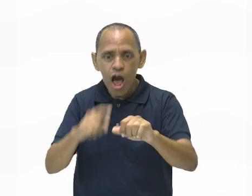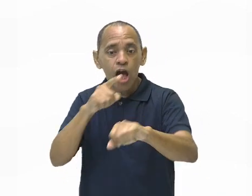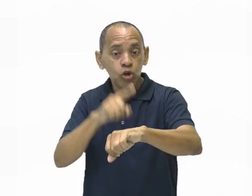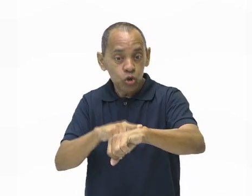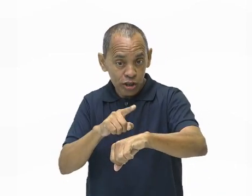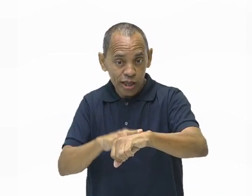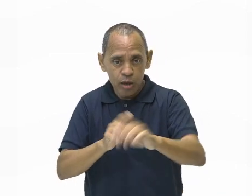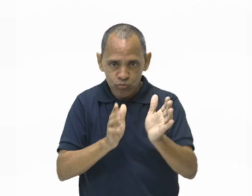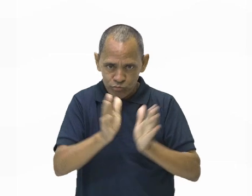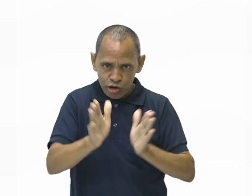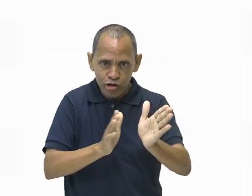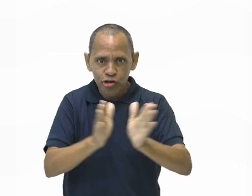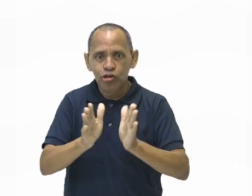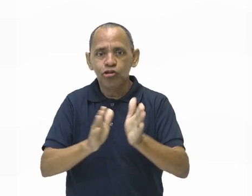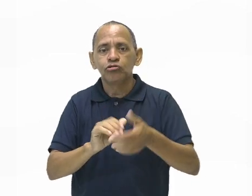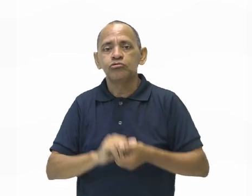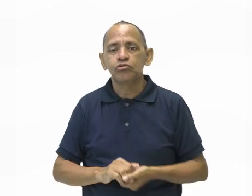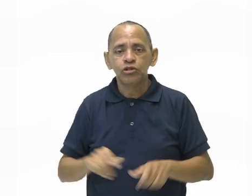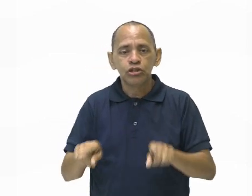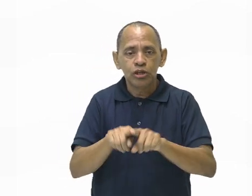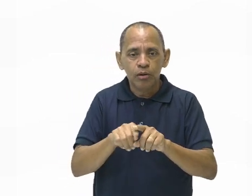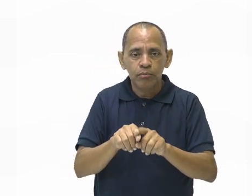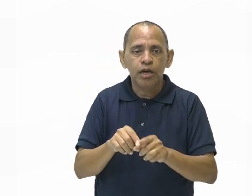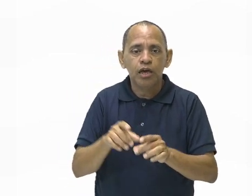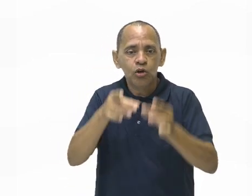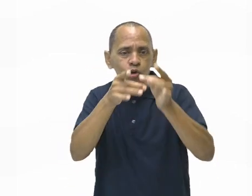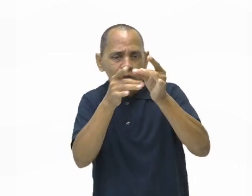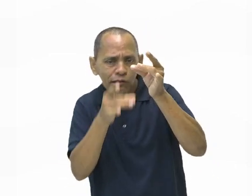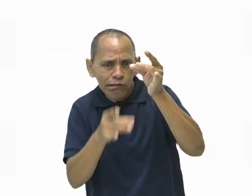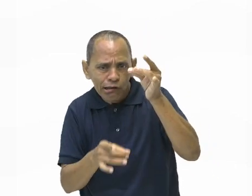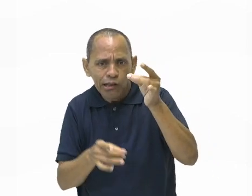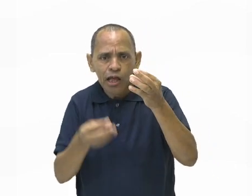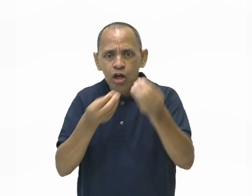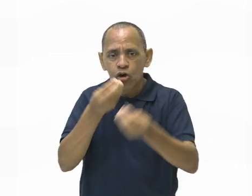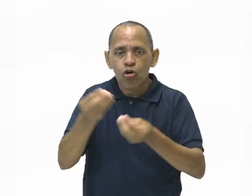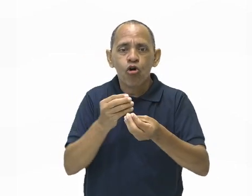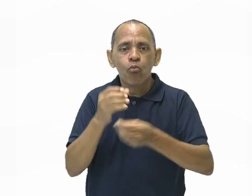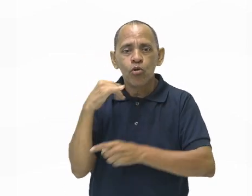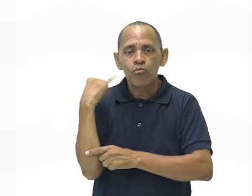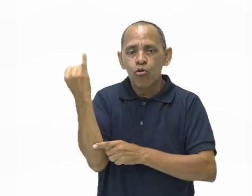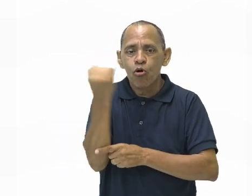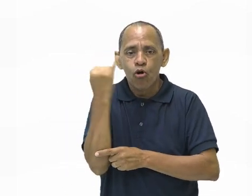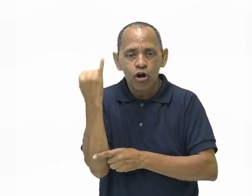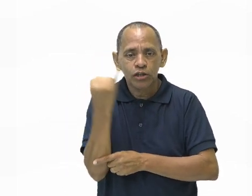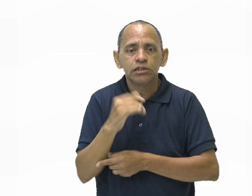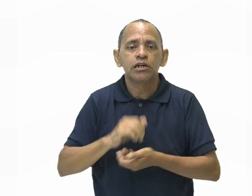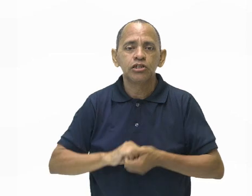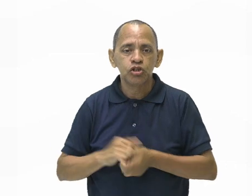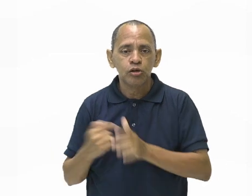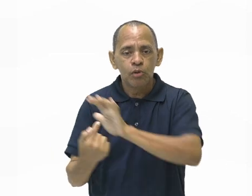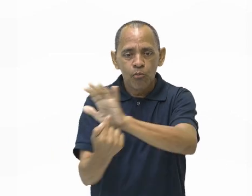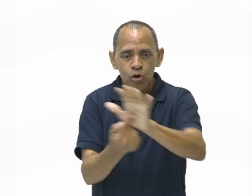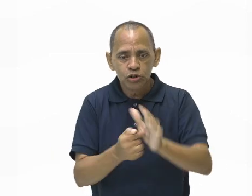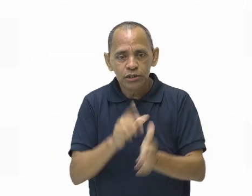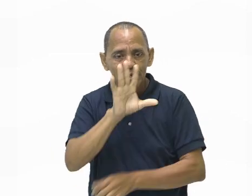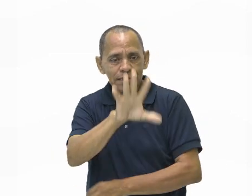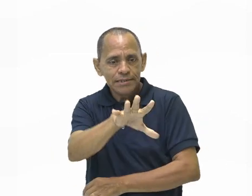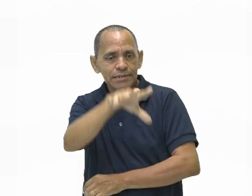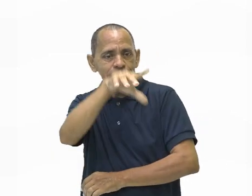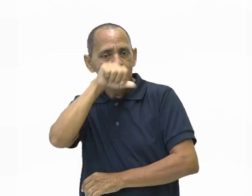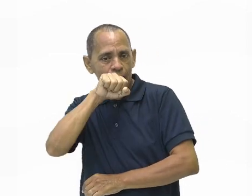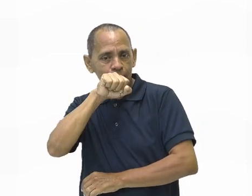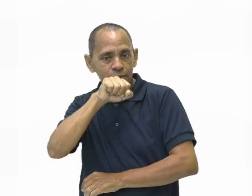descrevendo-os. Trata-se de um trecho essencial para localizar e captar a atenção do leitor.